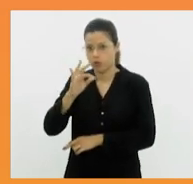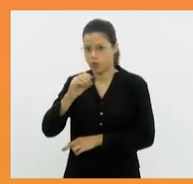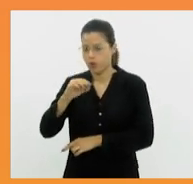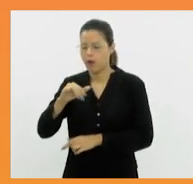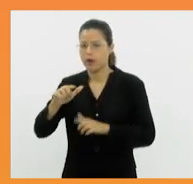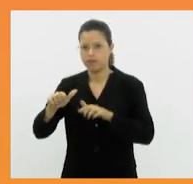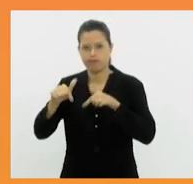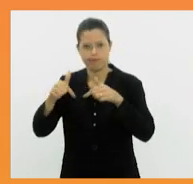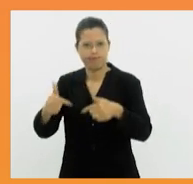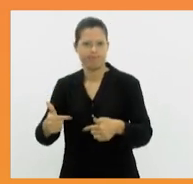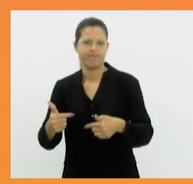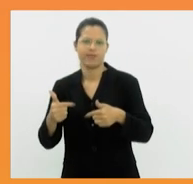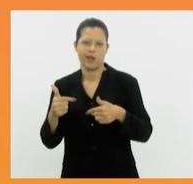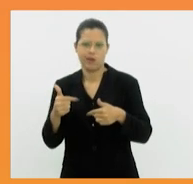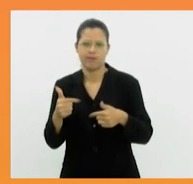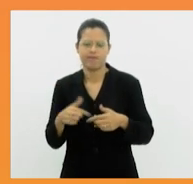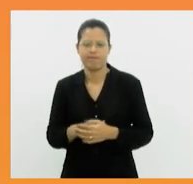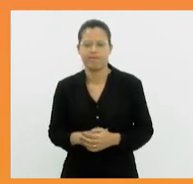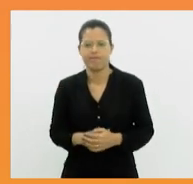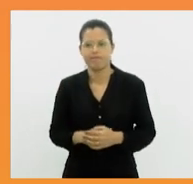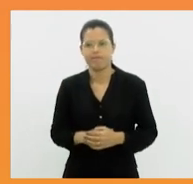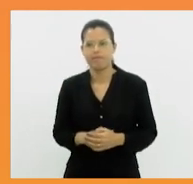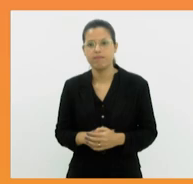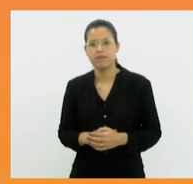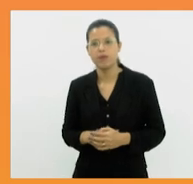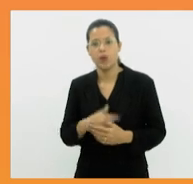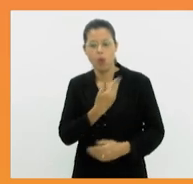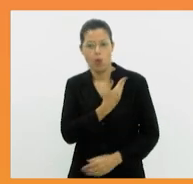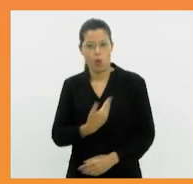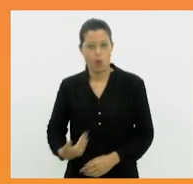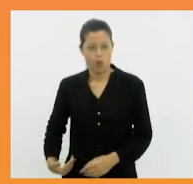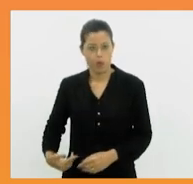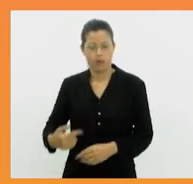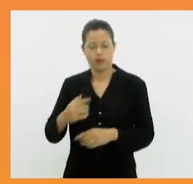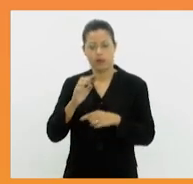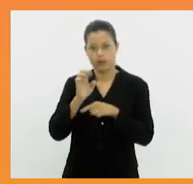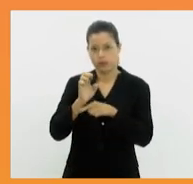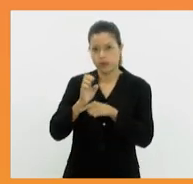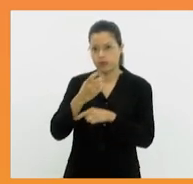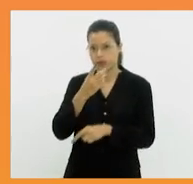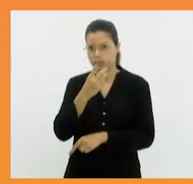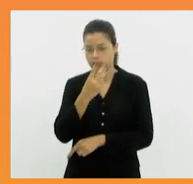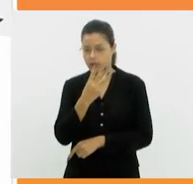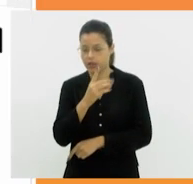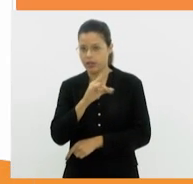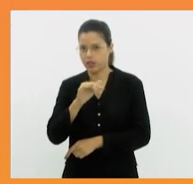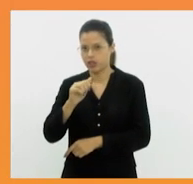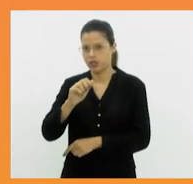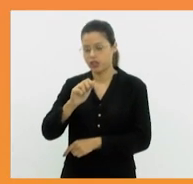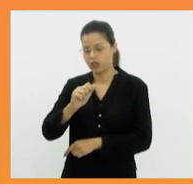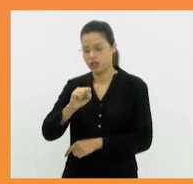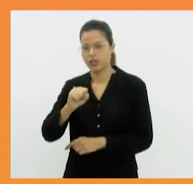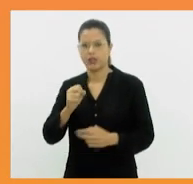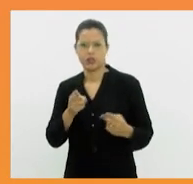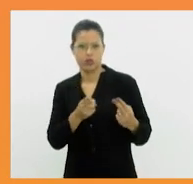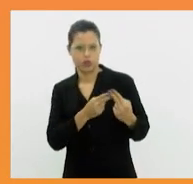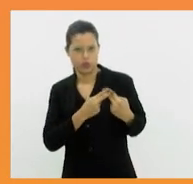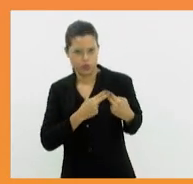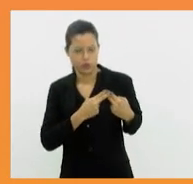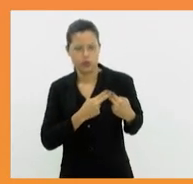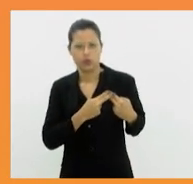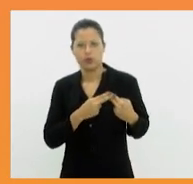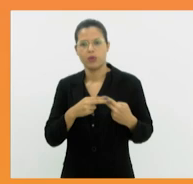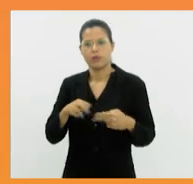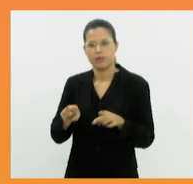a todos com seu carisma. O governo do estado decretou 3 dias de luto oficial. Em nota, o governador Cláudio